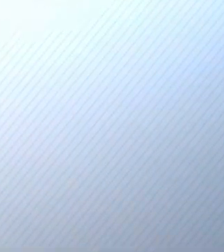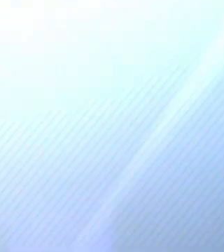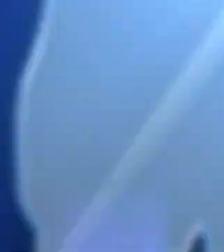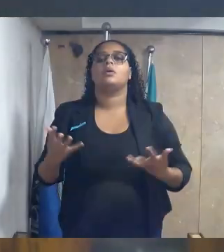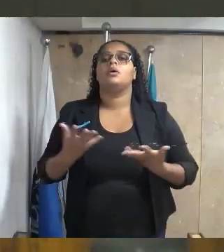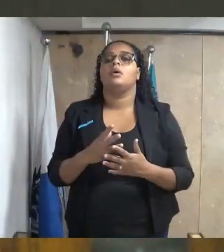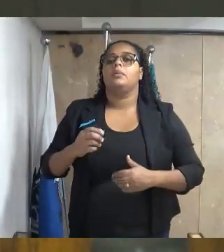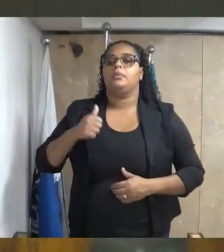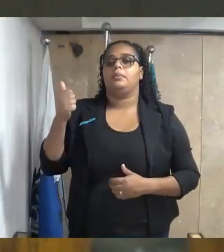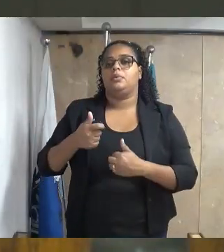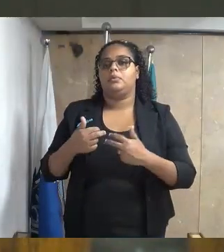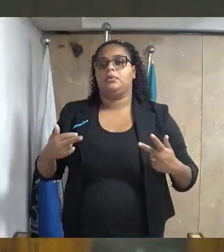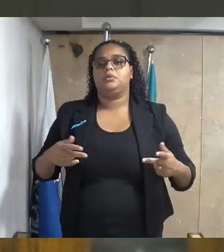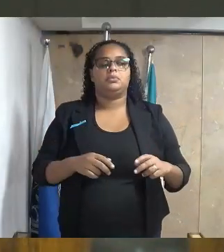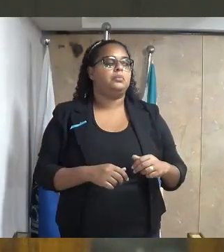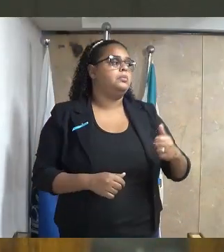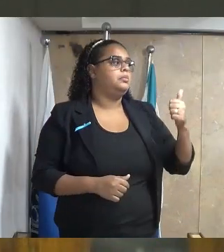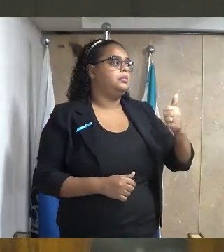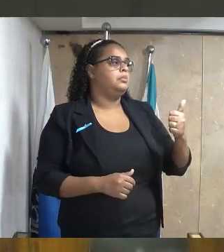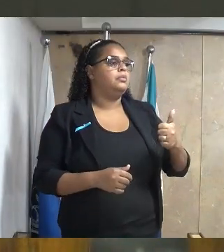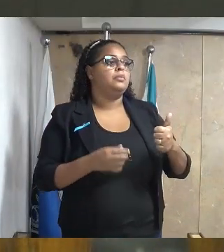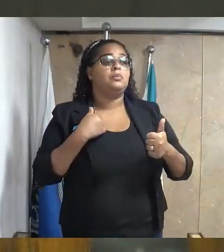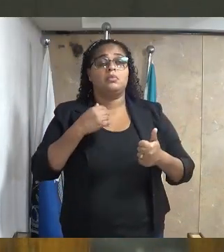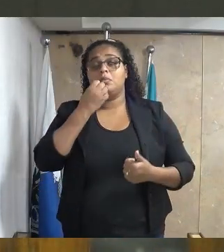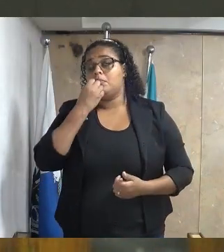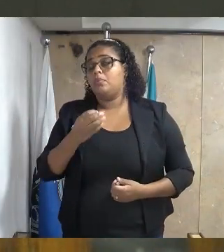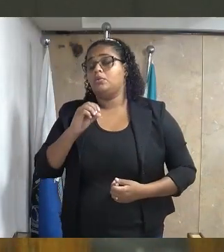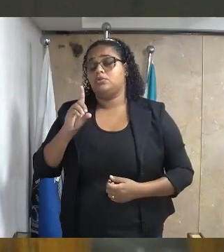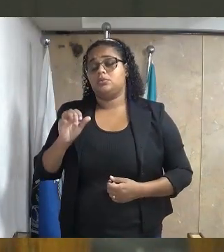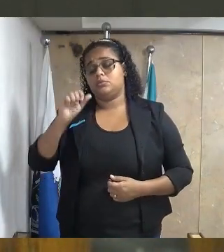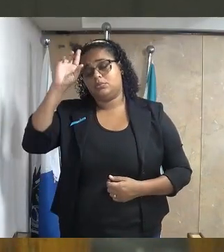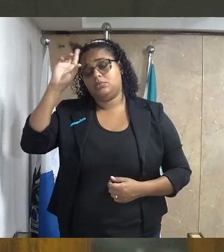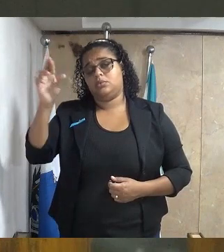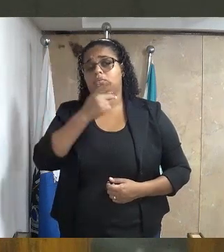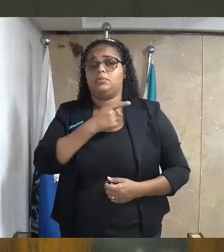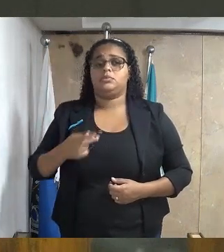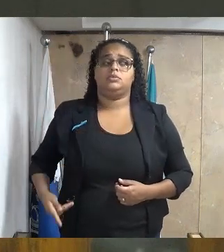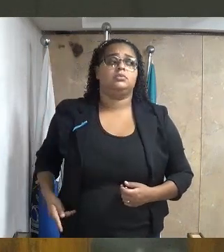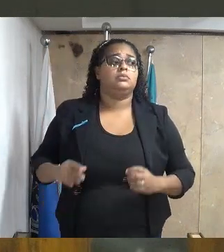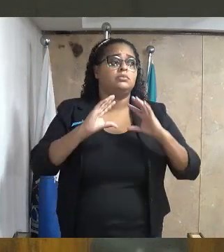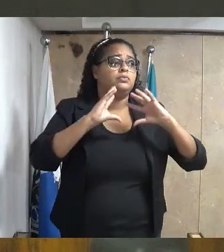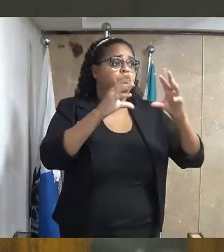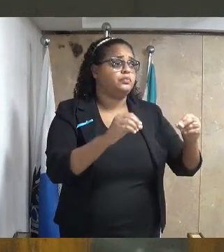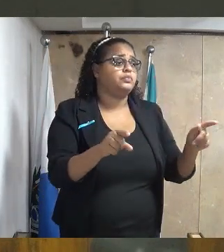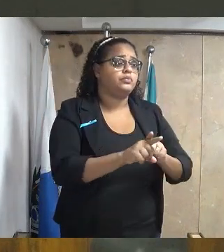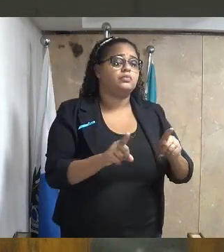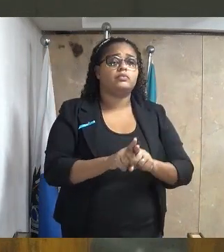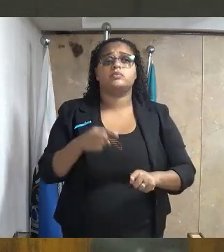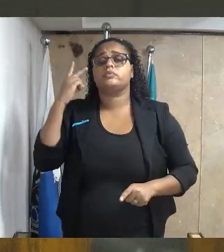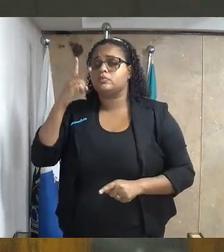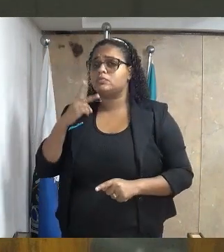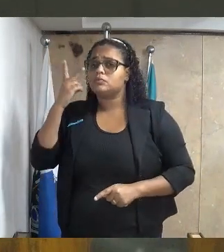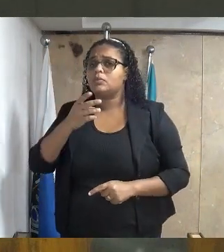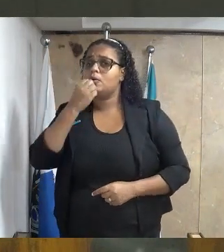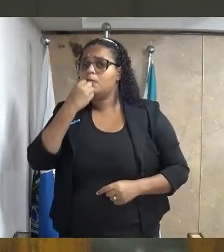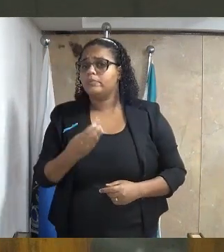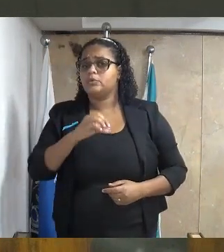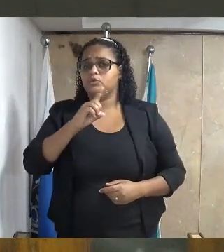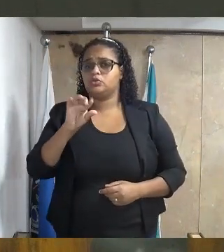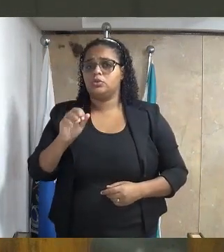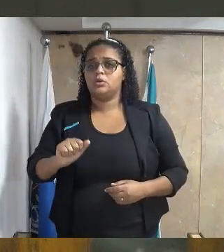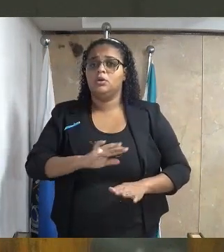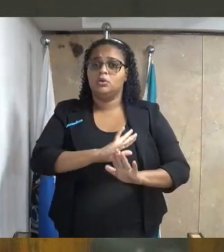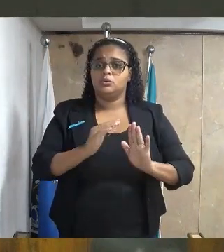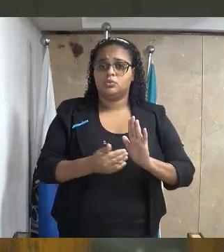Primeiramente, bom dia, senhor presidente. Bom dia a todos os meus pares, bom dia a